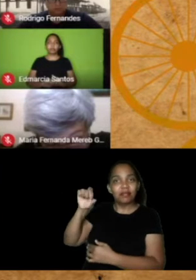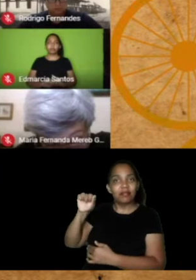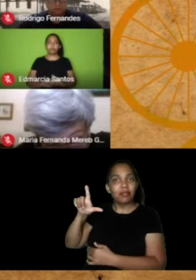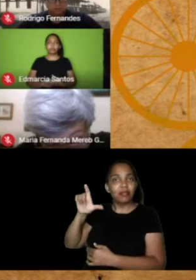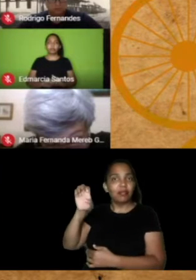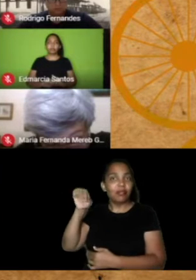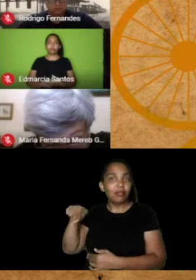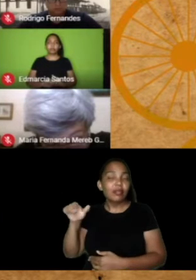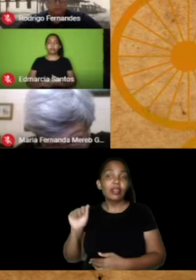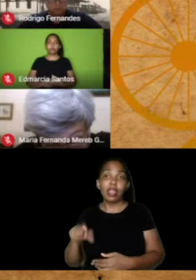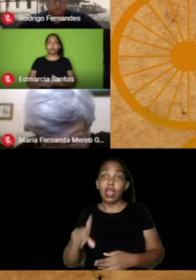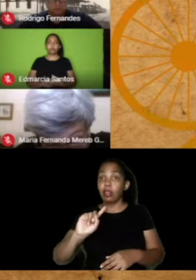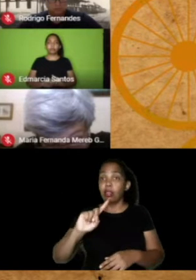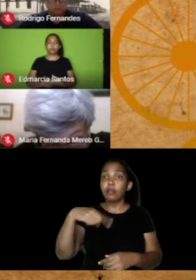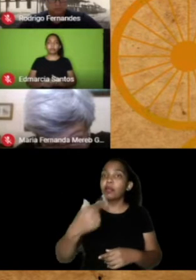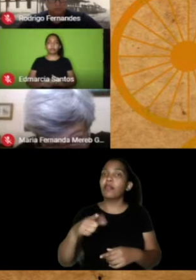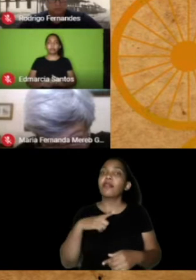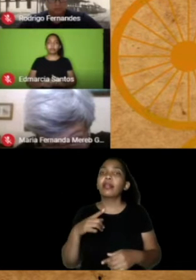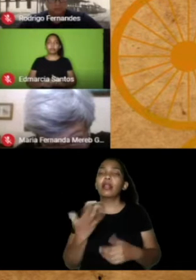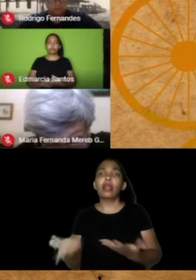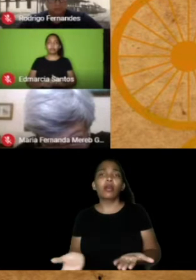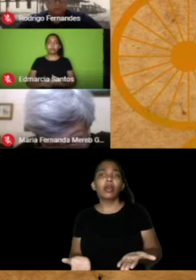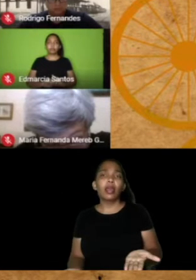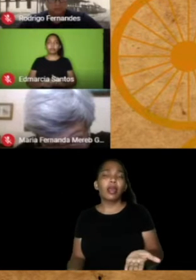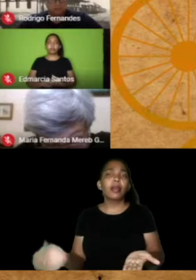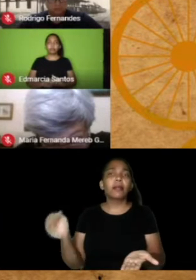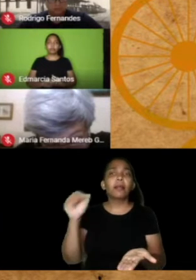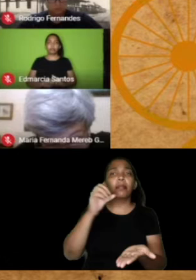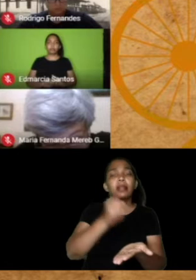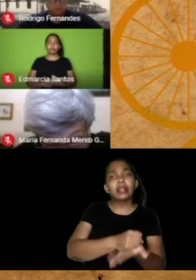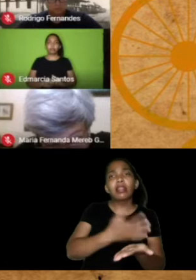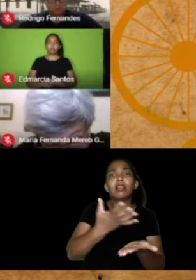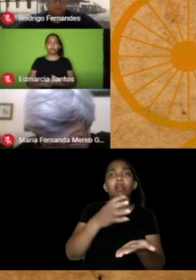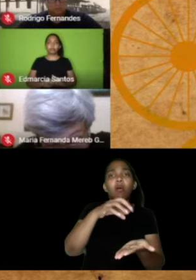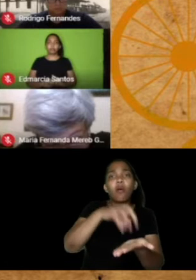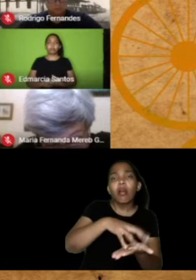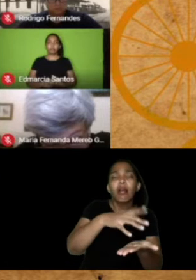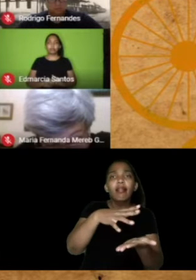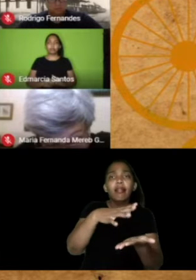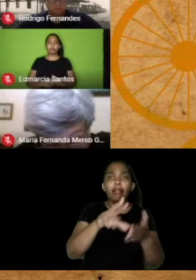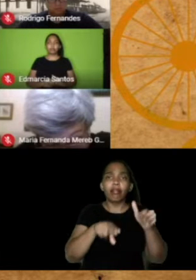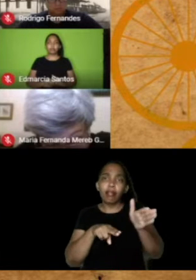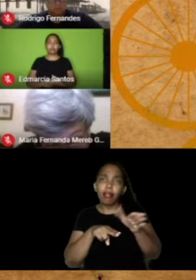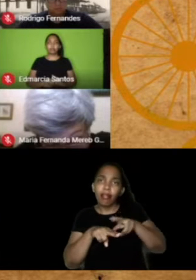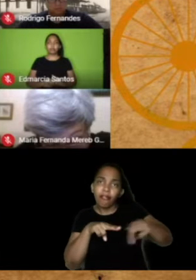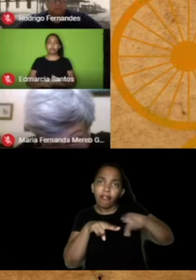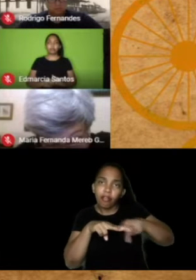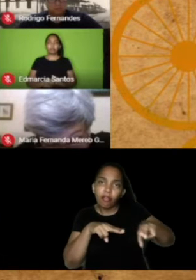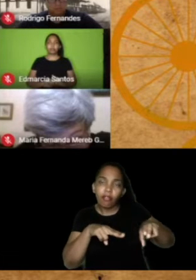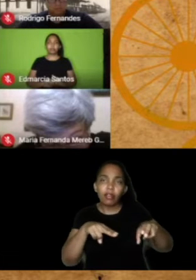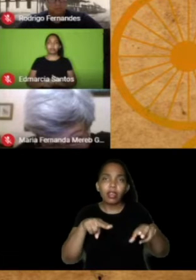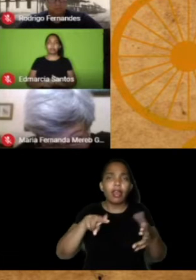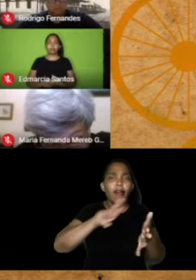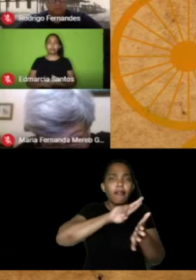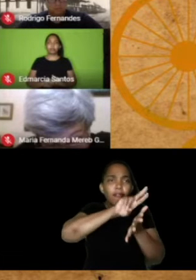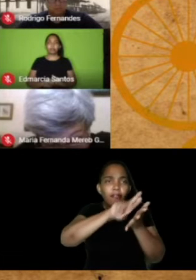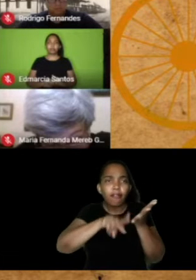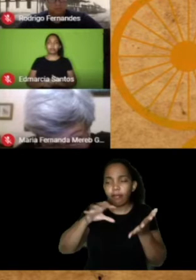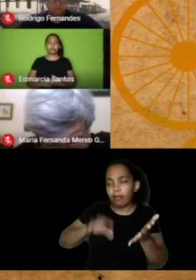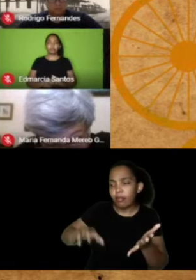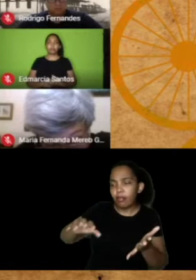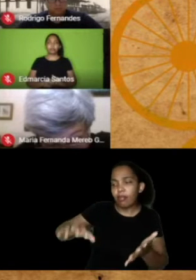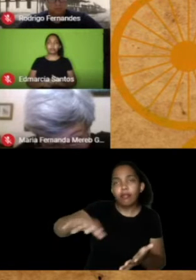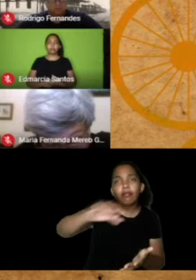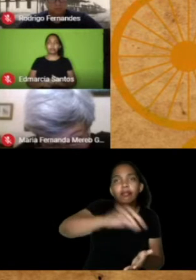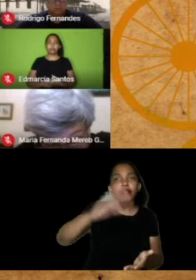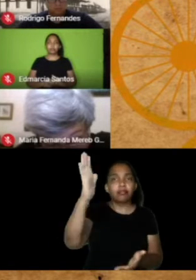essa grande, né, é uma grande dúvida, algumas pessoas falam que não, ela nunca pensou em ir para Cuiabá, outros têm quase uma certeza que ela ia para Cuiabá, mas